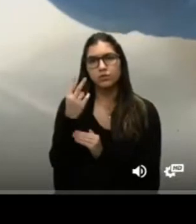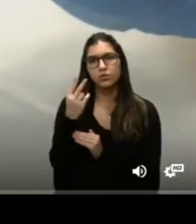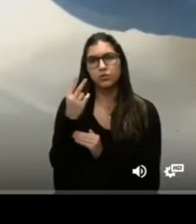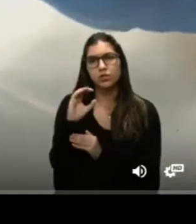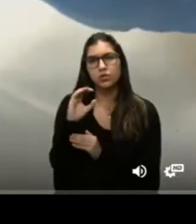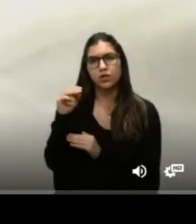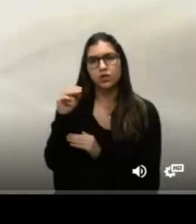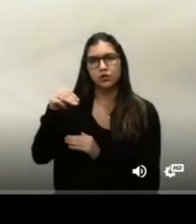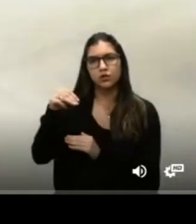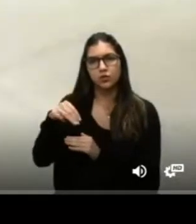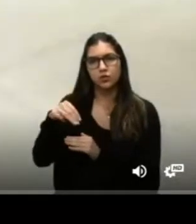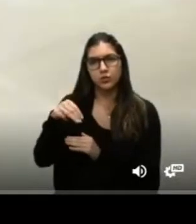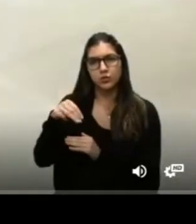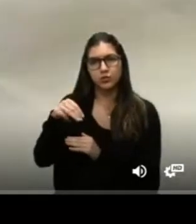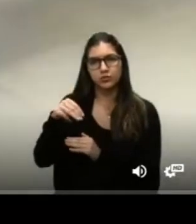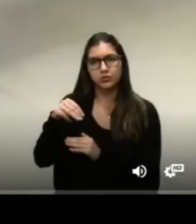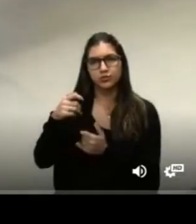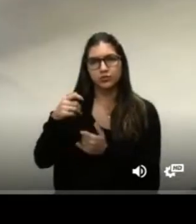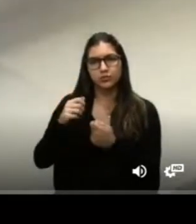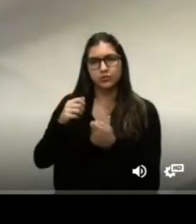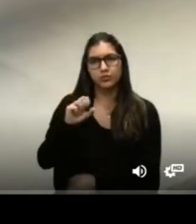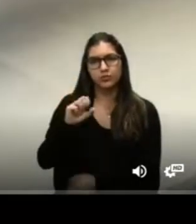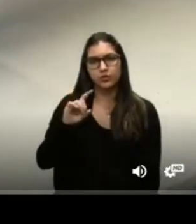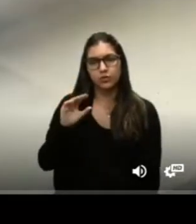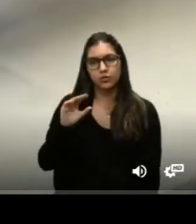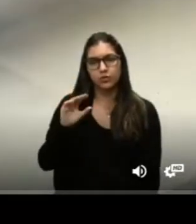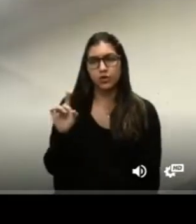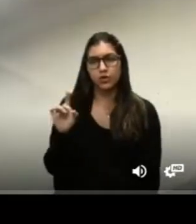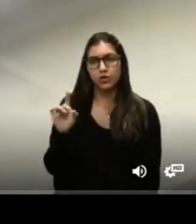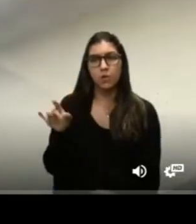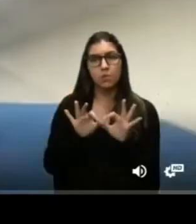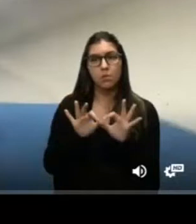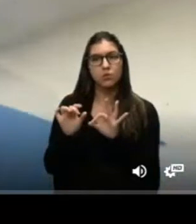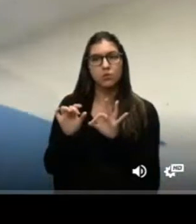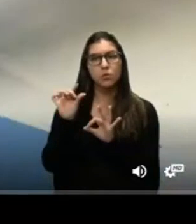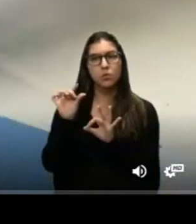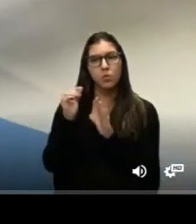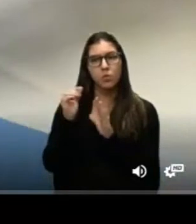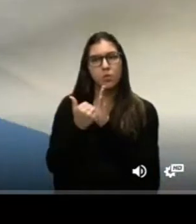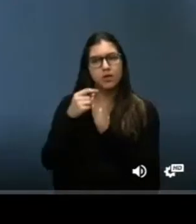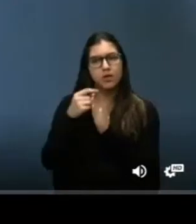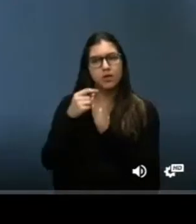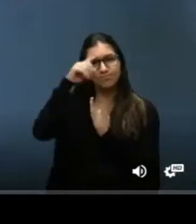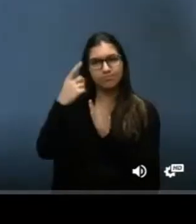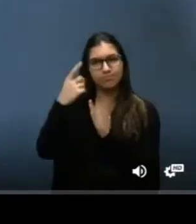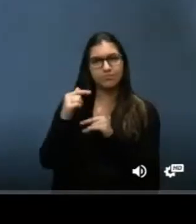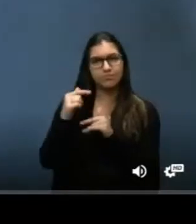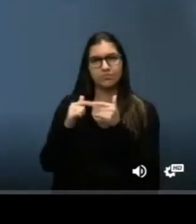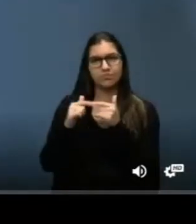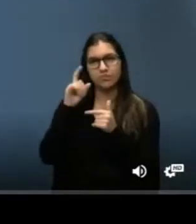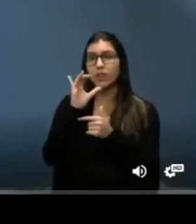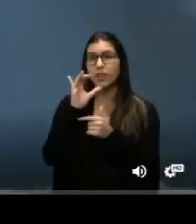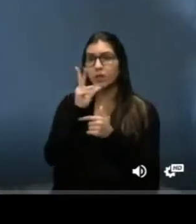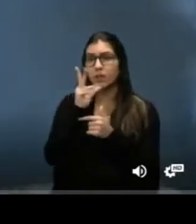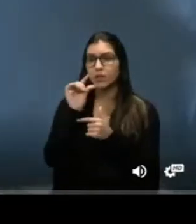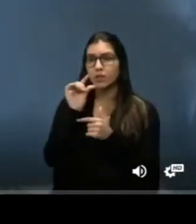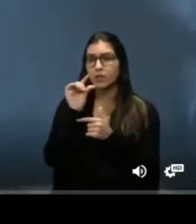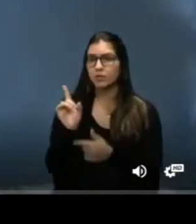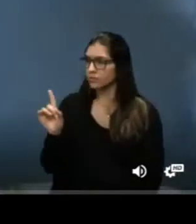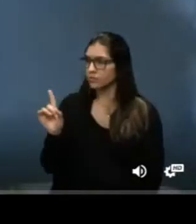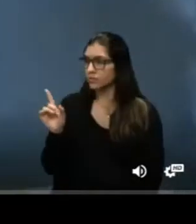centímetros de sólido. Então, esse é um procedimento um pouco mais trabalhoso. Então, ele demora um pouco. Nós vamos adicionar